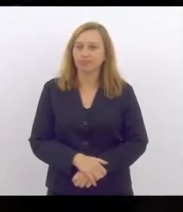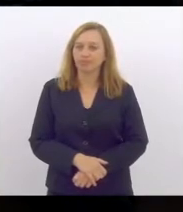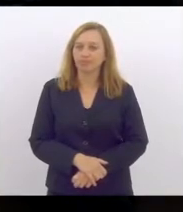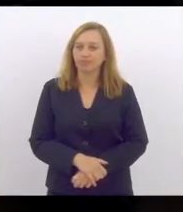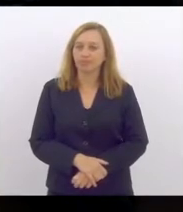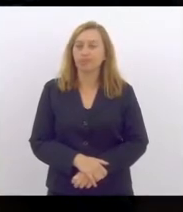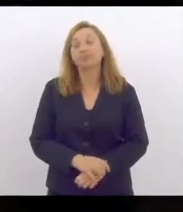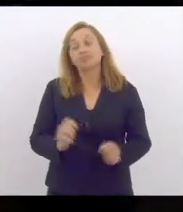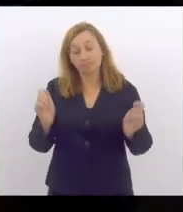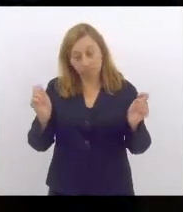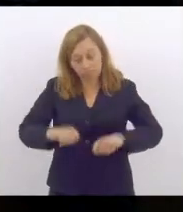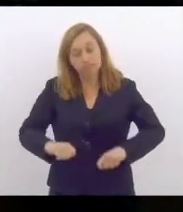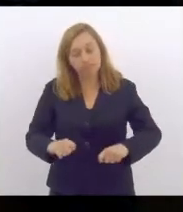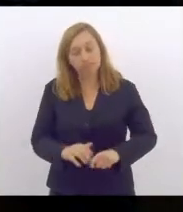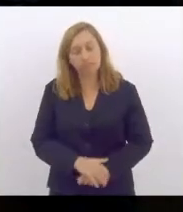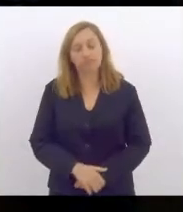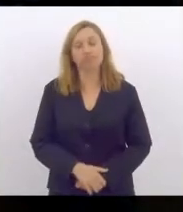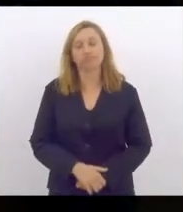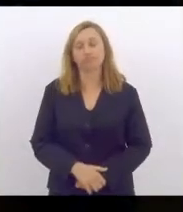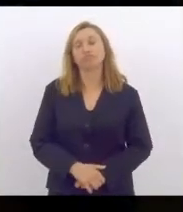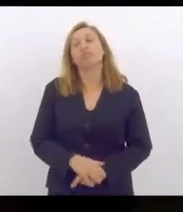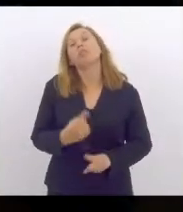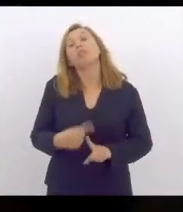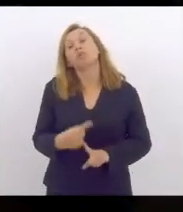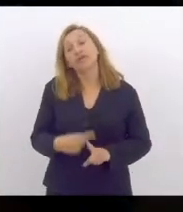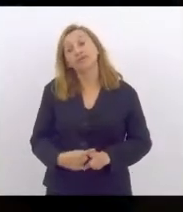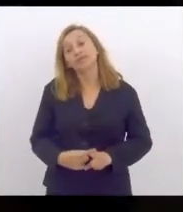a possibilidade, porque